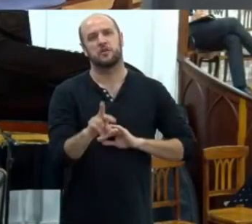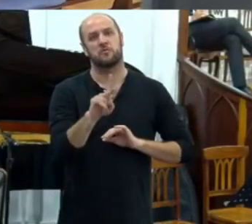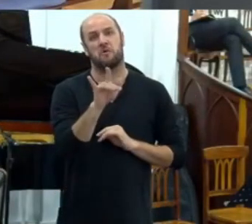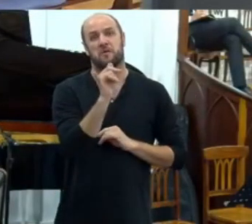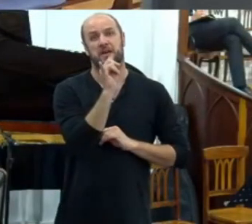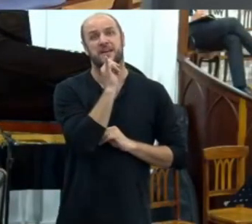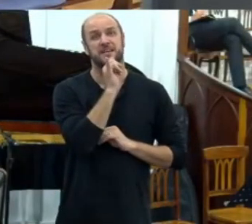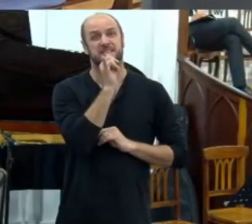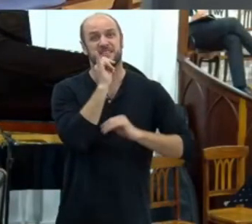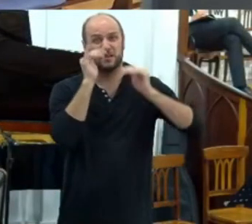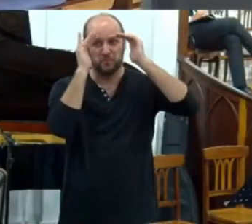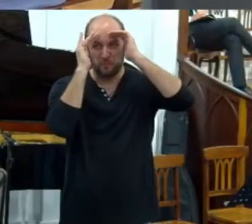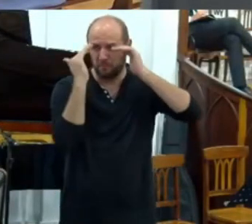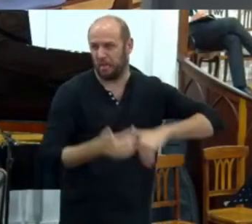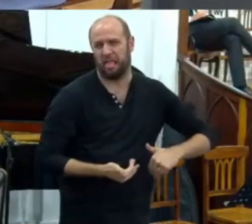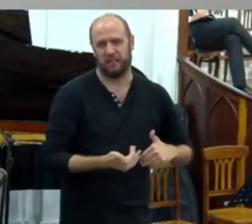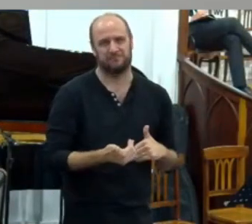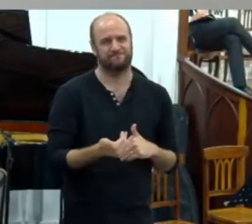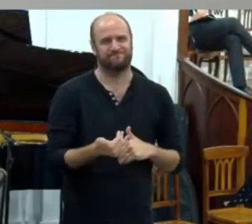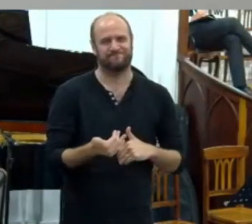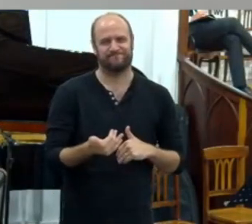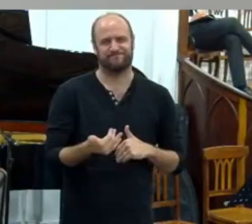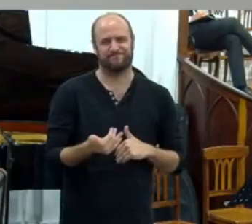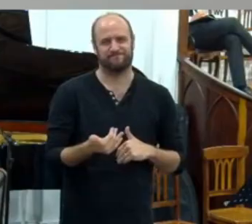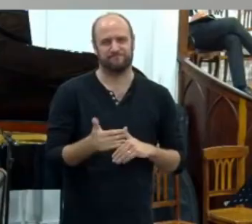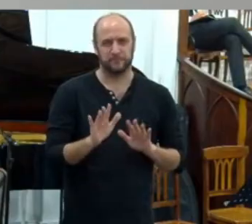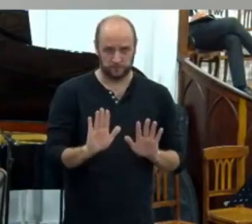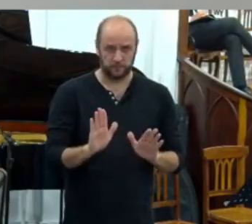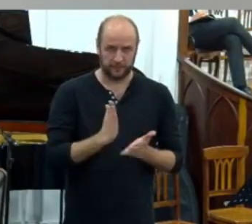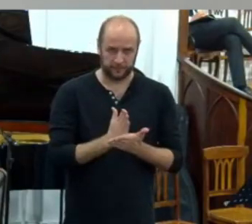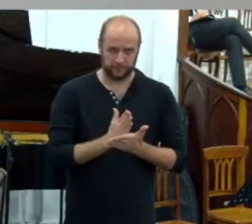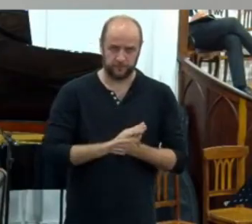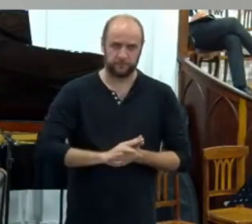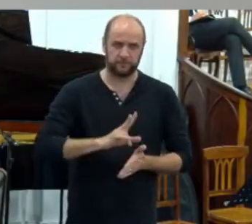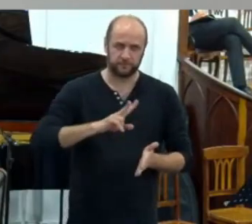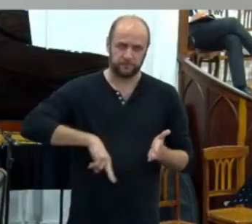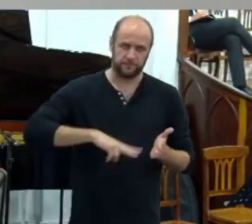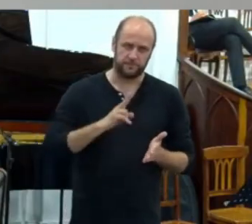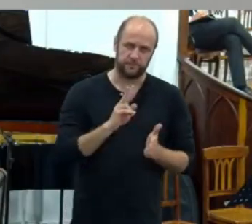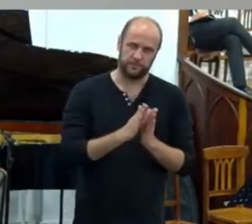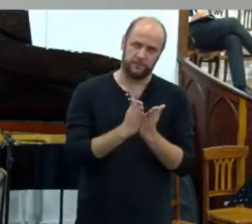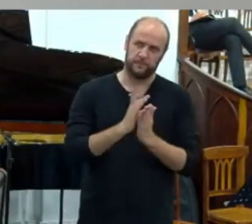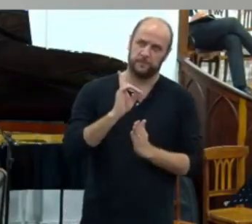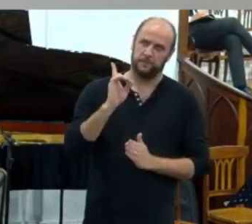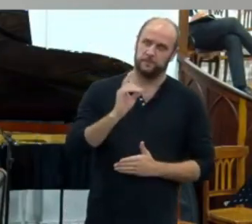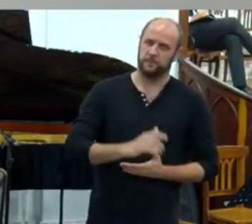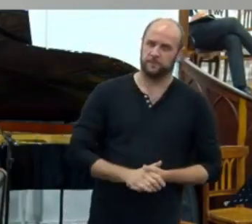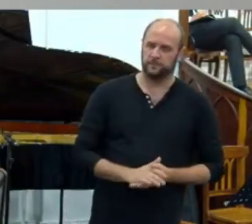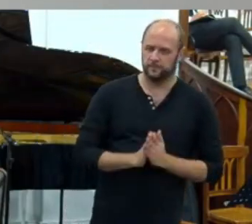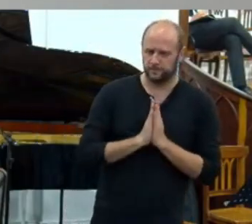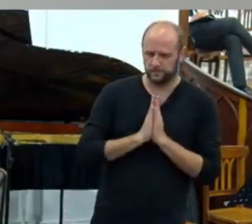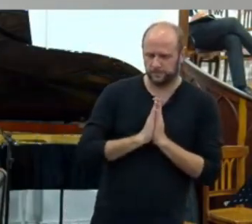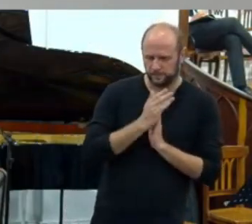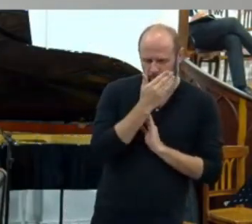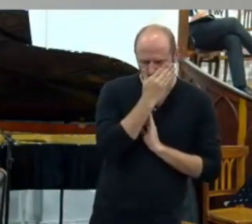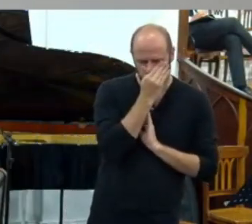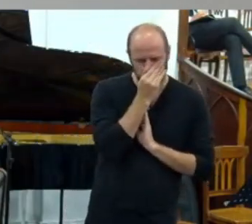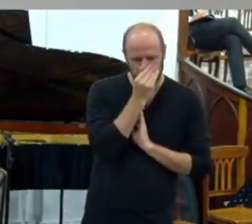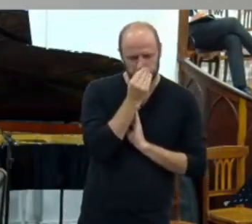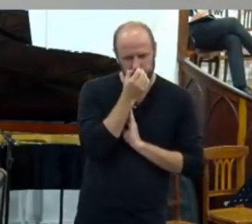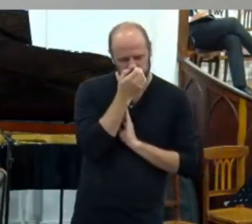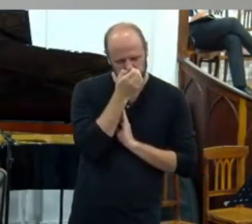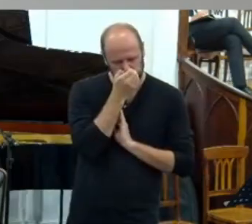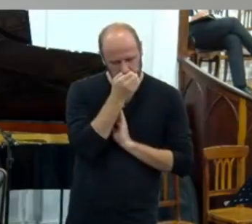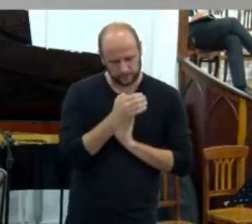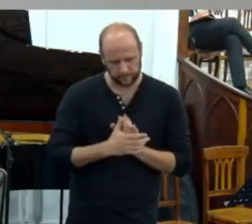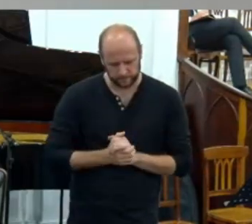de desobediência. Até aqui a leitura da palavra do Senhor. Vamos orar mais um